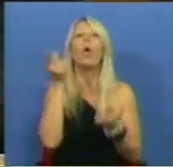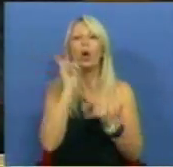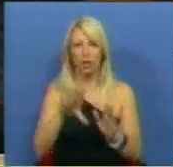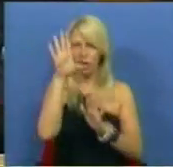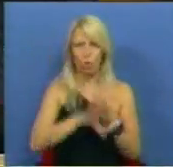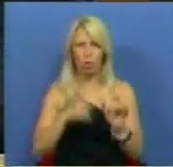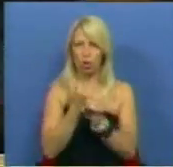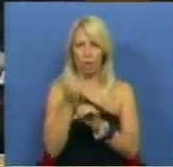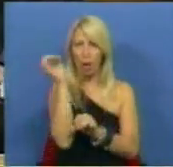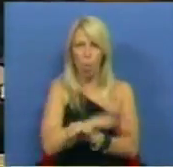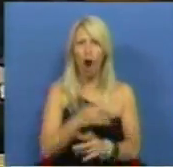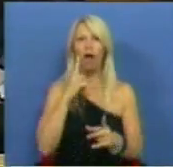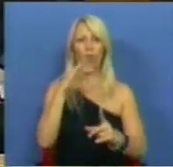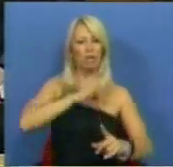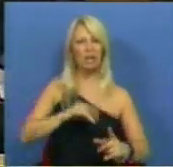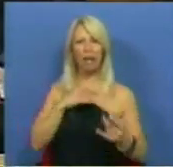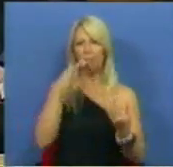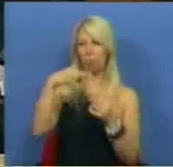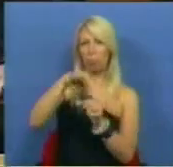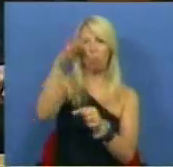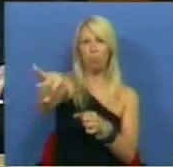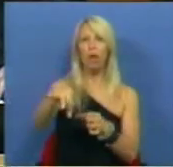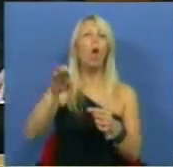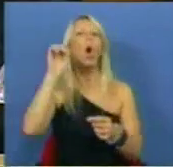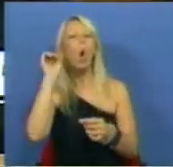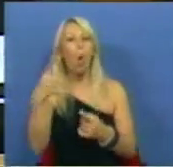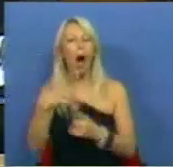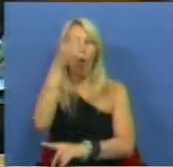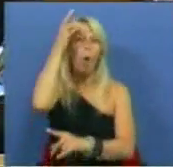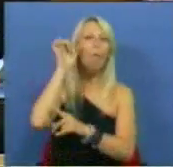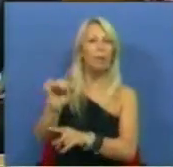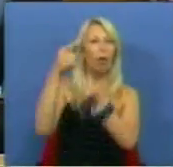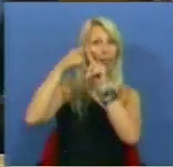e dos salários baixos? Ou o Sr. Ministro tem aqui uma opinião divergente daquele outro membro do seu Governo? Muito obrigado.